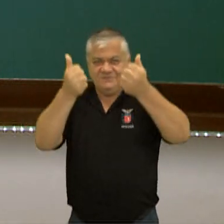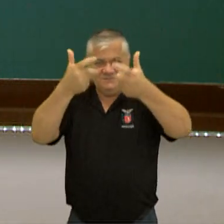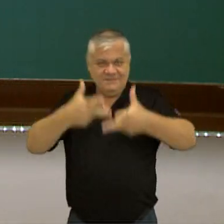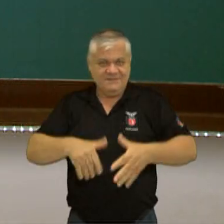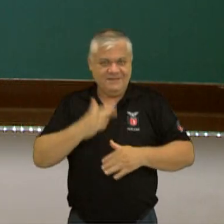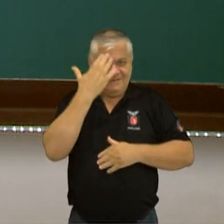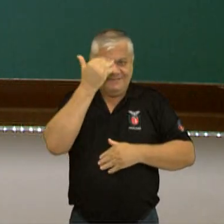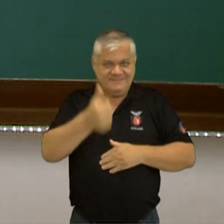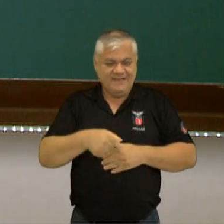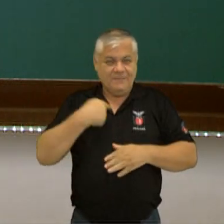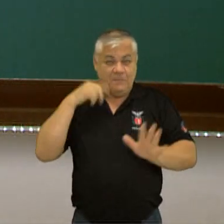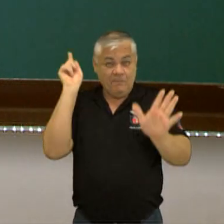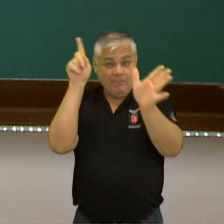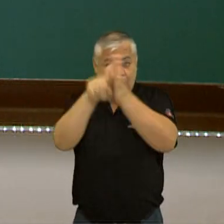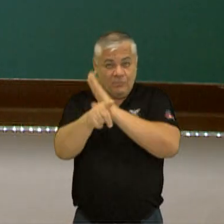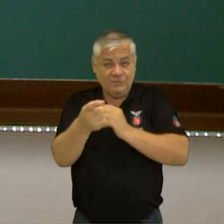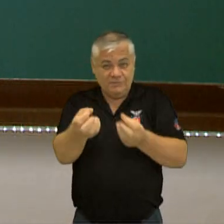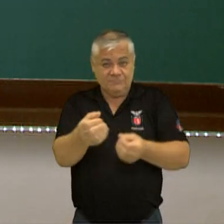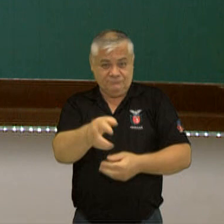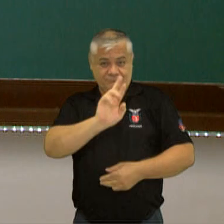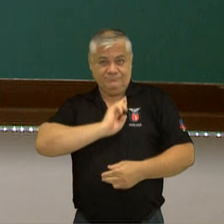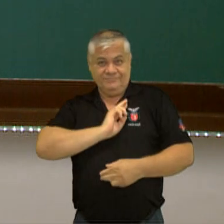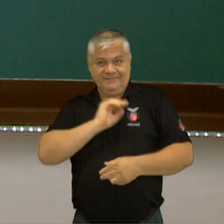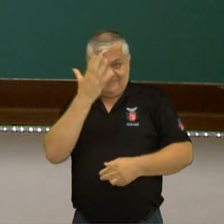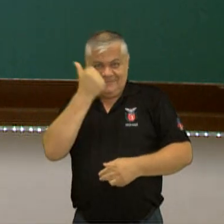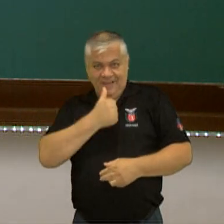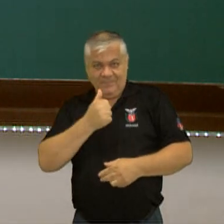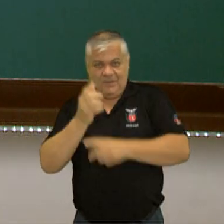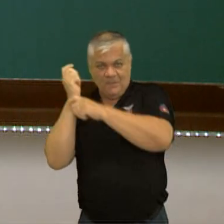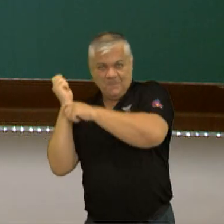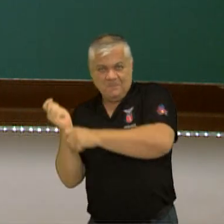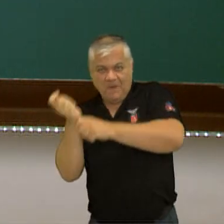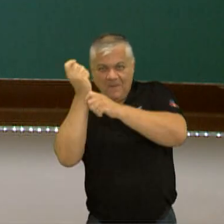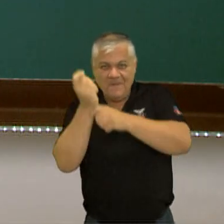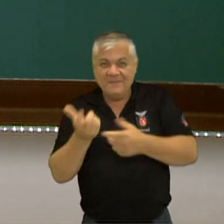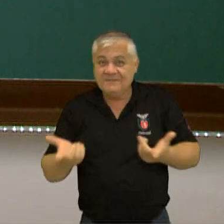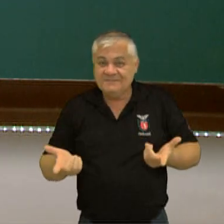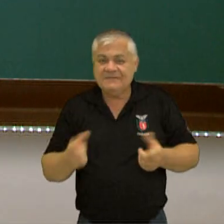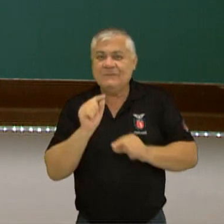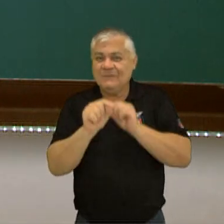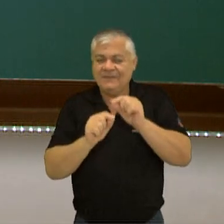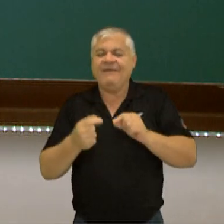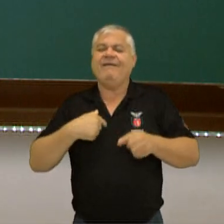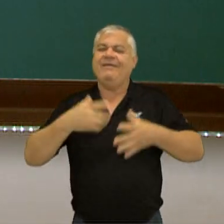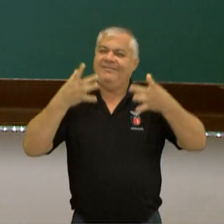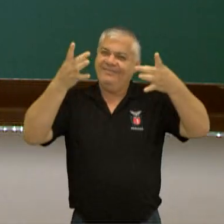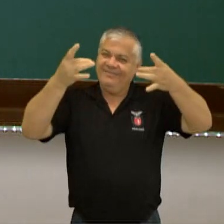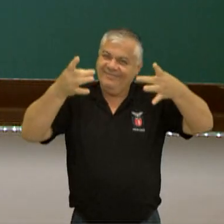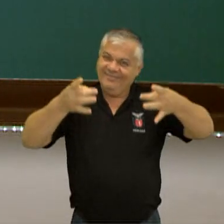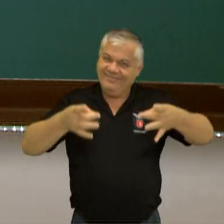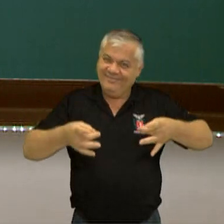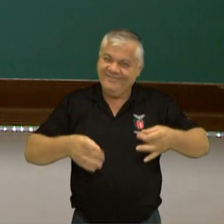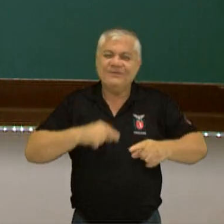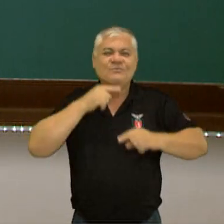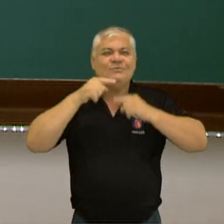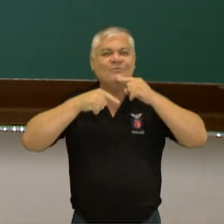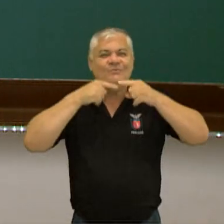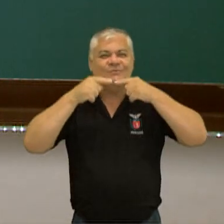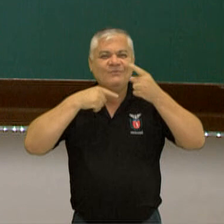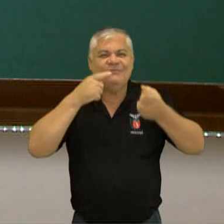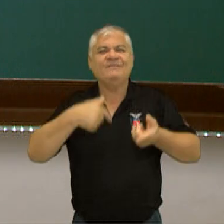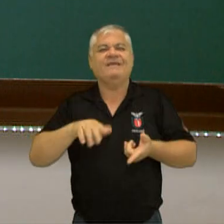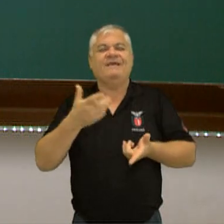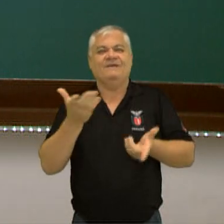eu sentasse com você agora, você saberia me explicar como que se pratica o beisebol? Então são essas questões que a gente vai tentar tirar as dúvidas para quem